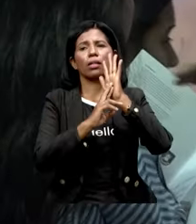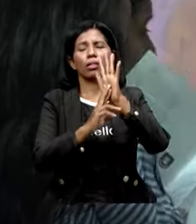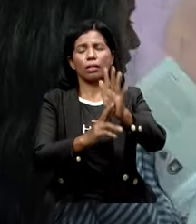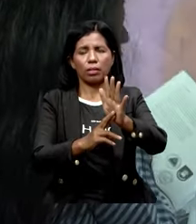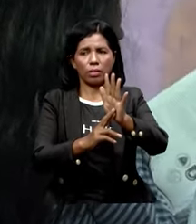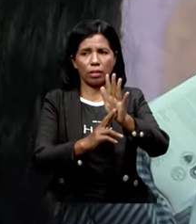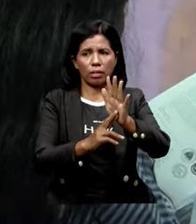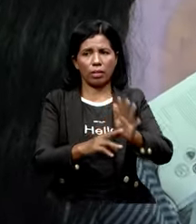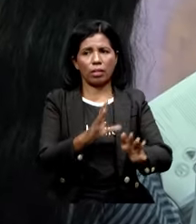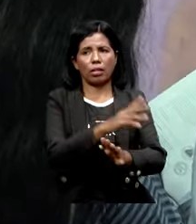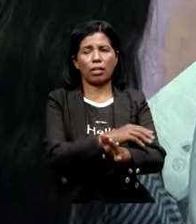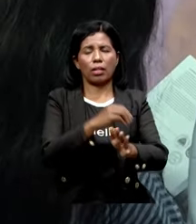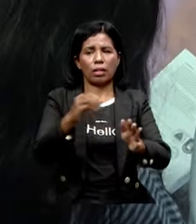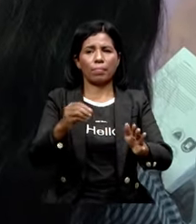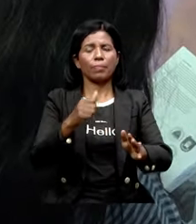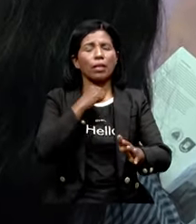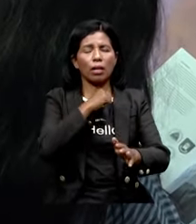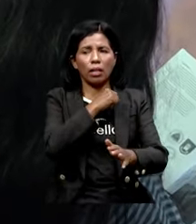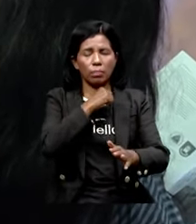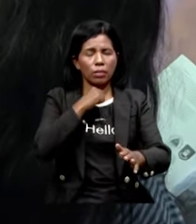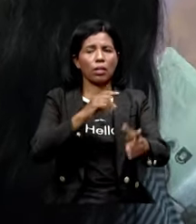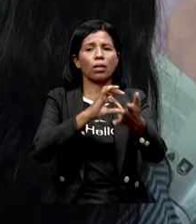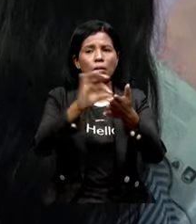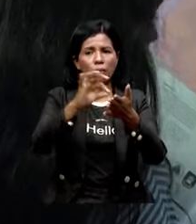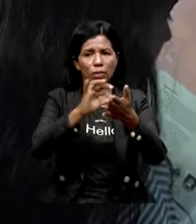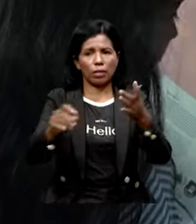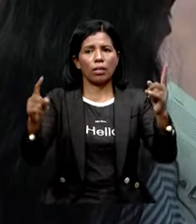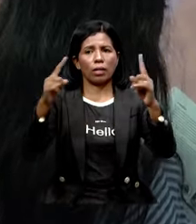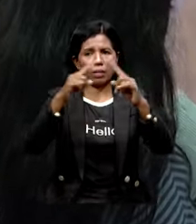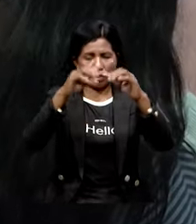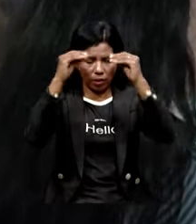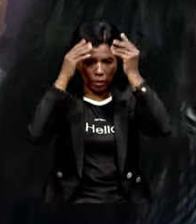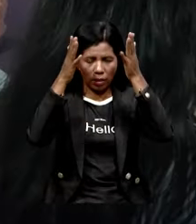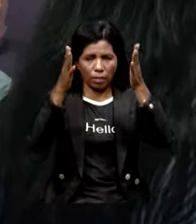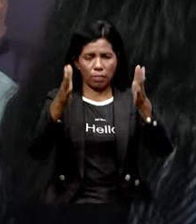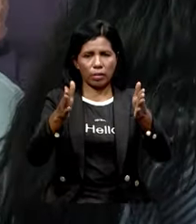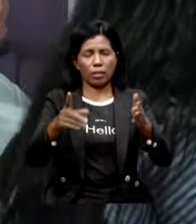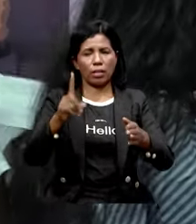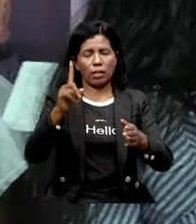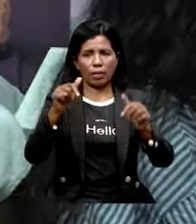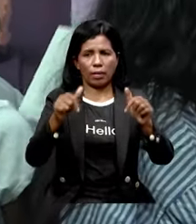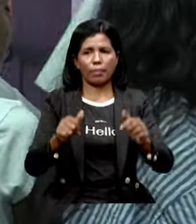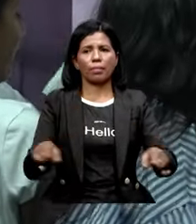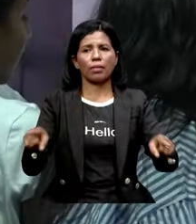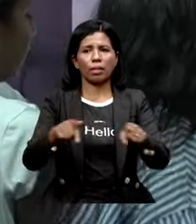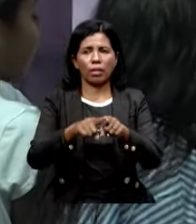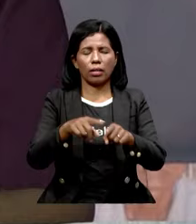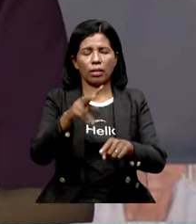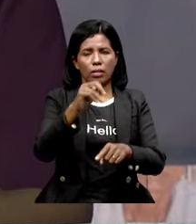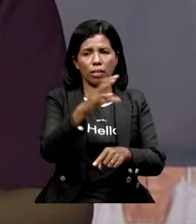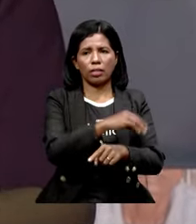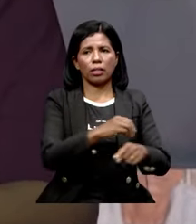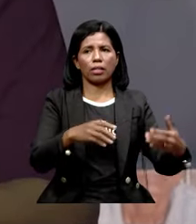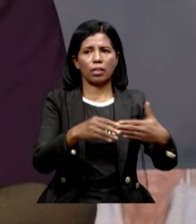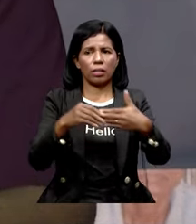ida nebe amune conta pa manorin história ida ne hanesang narrador